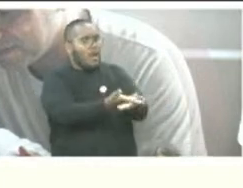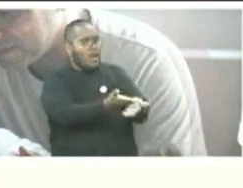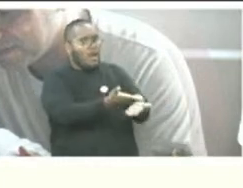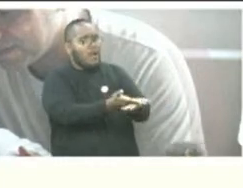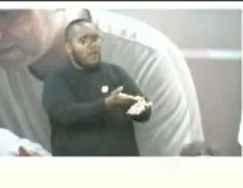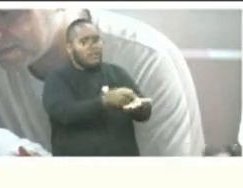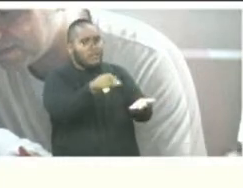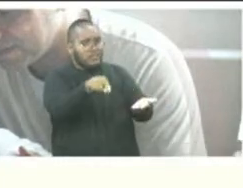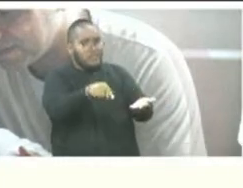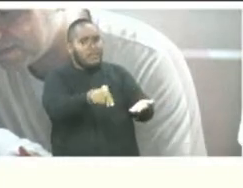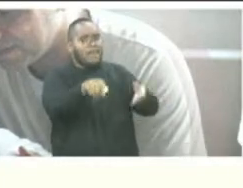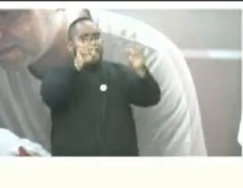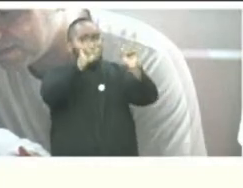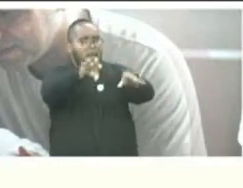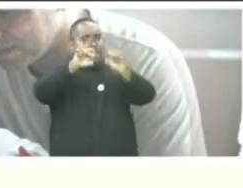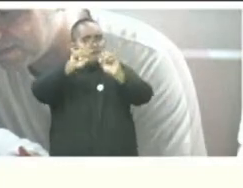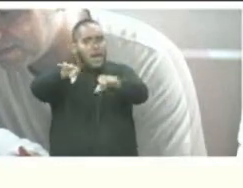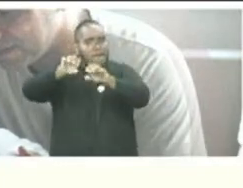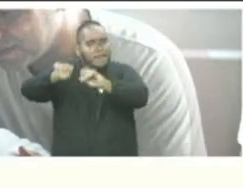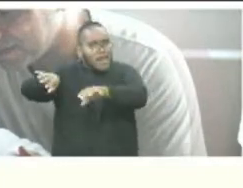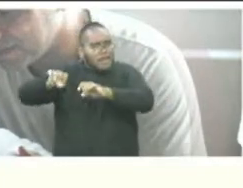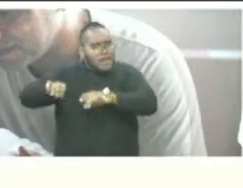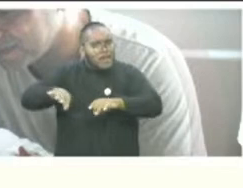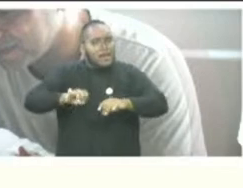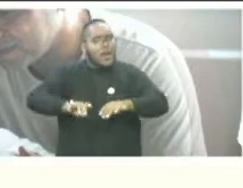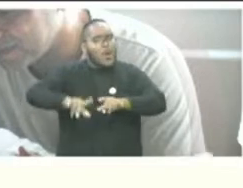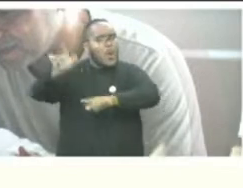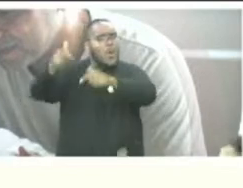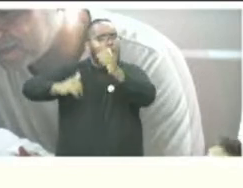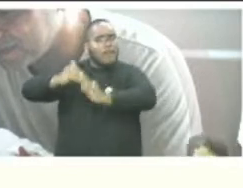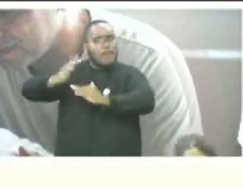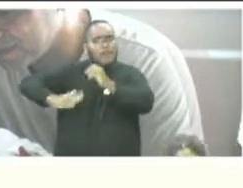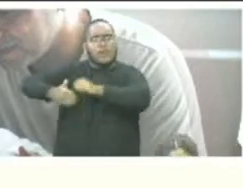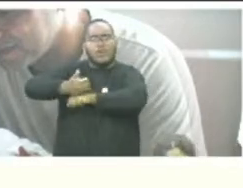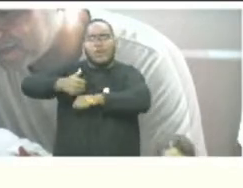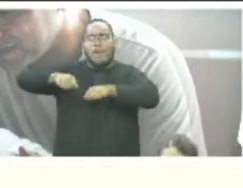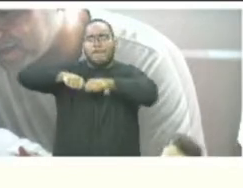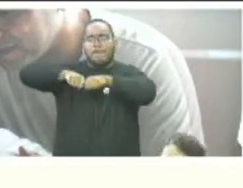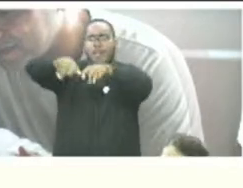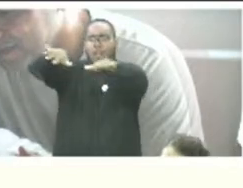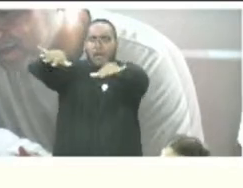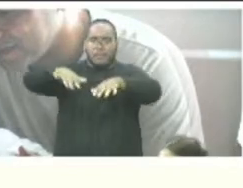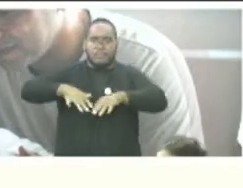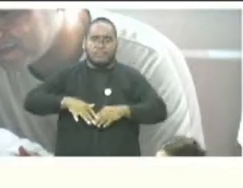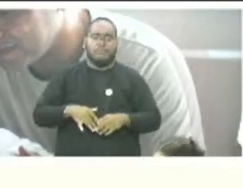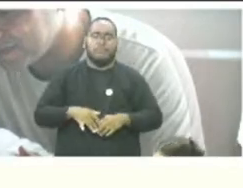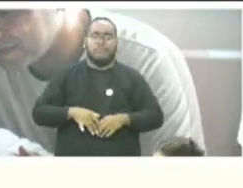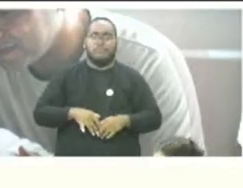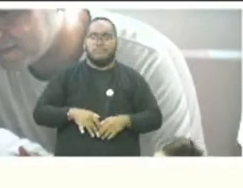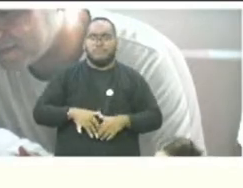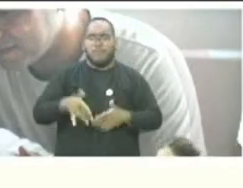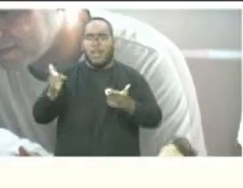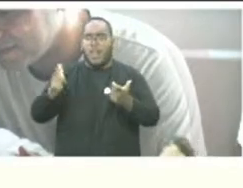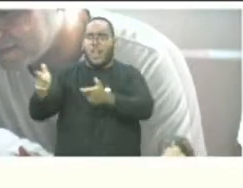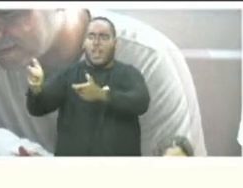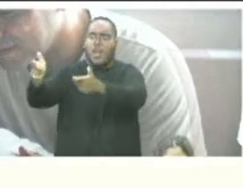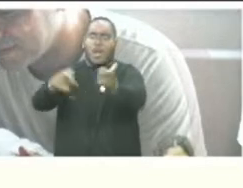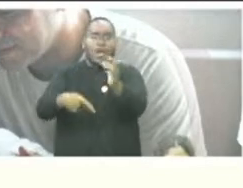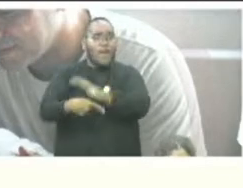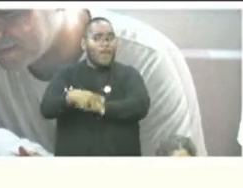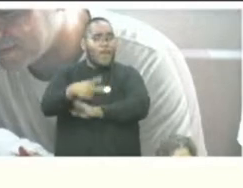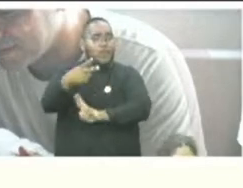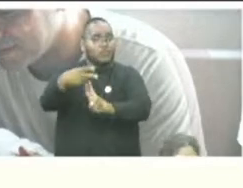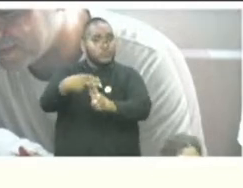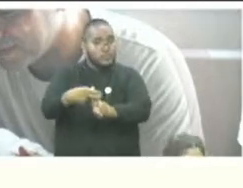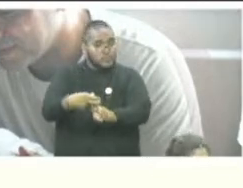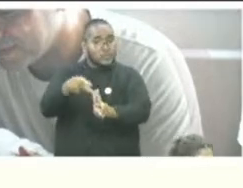neonatal, tornem-se multiplicadores, perpetuem isso em capacitações em outros locais do SUS, para que a gente mantenha